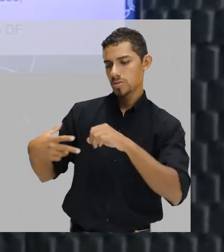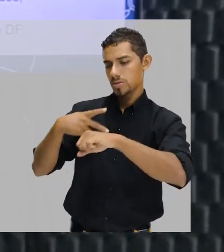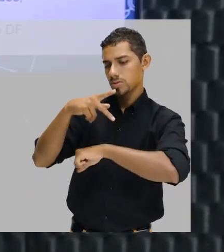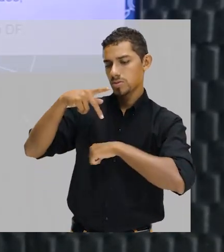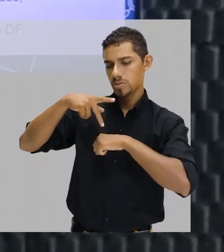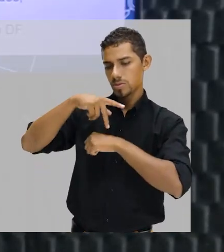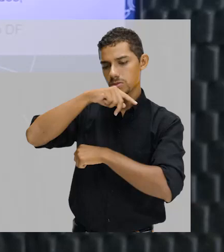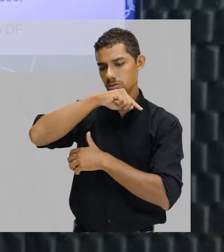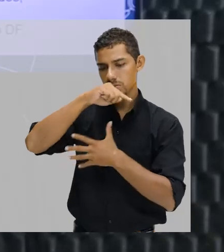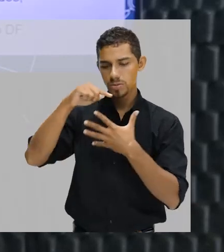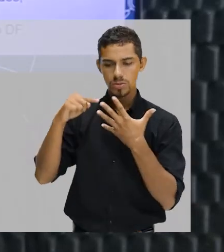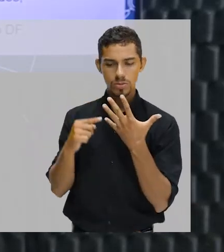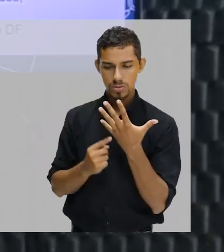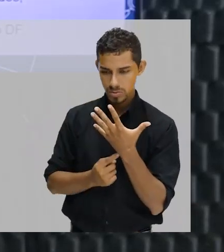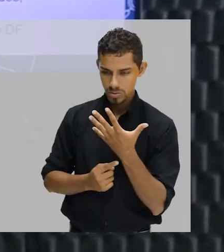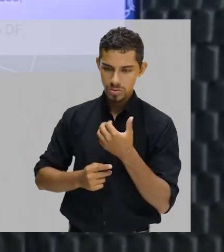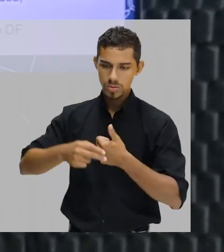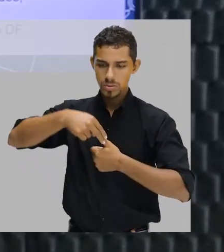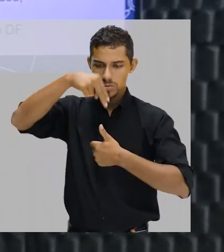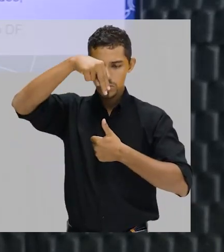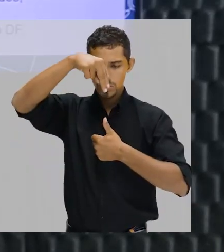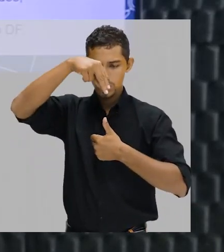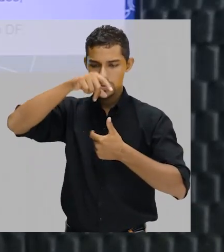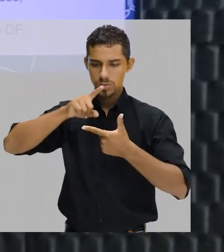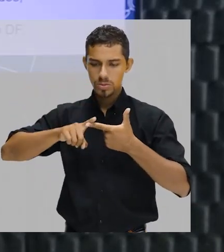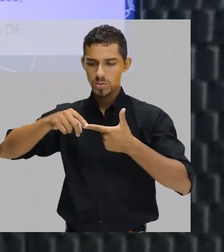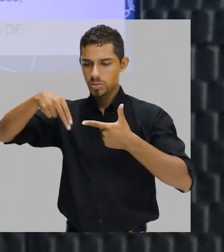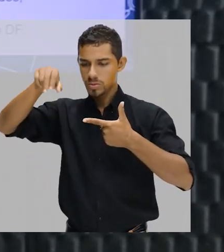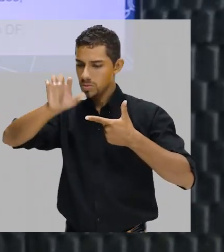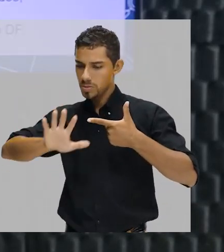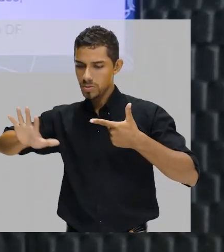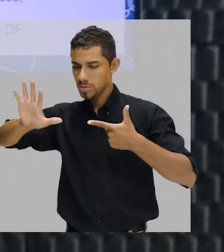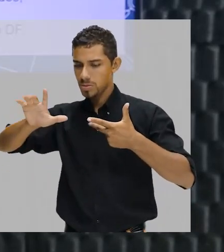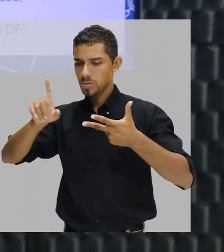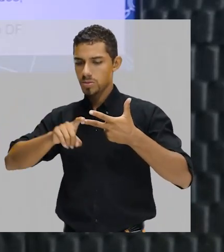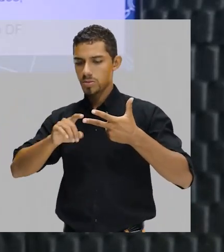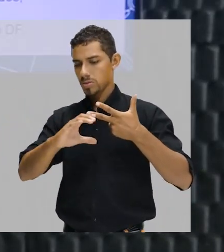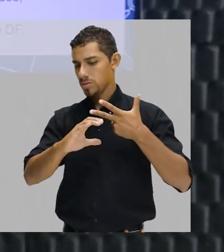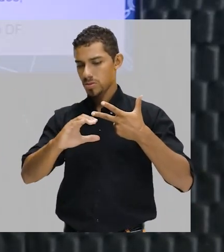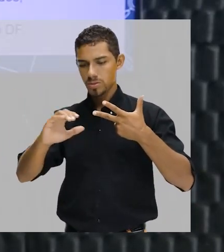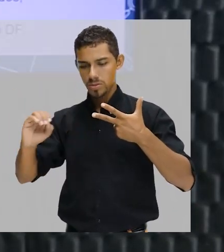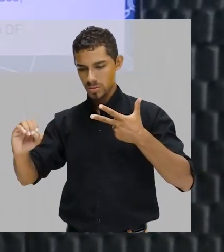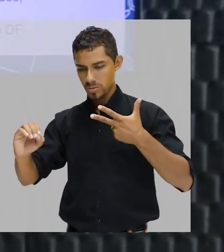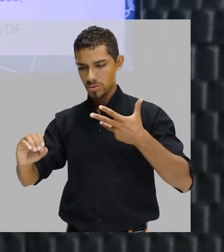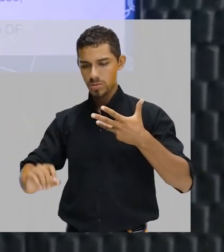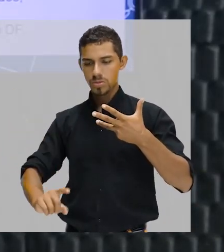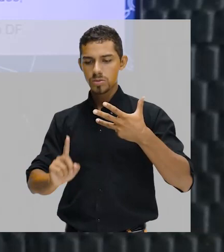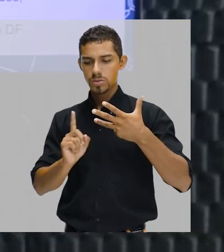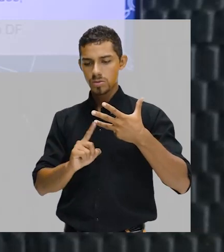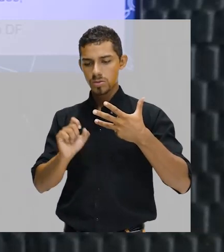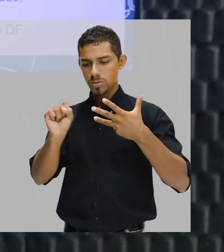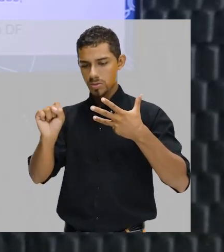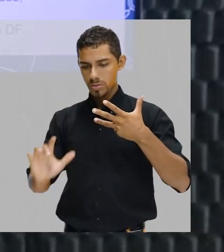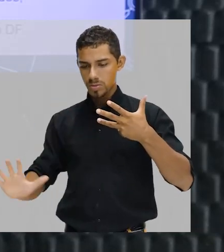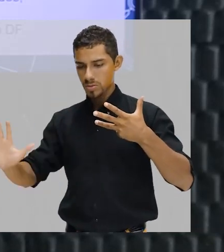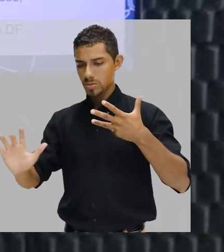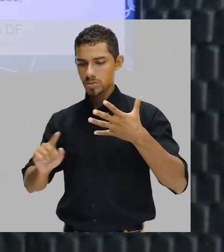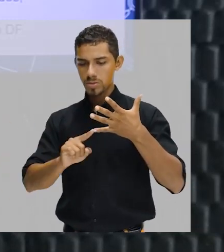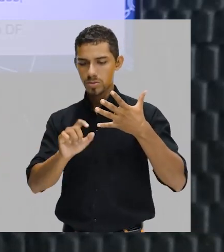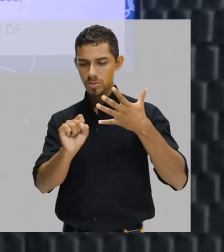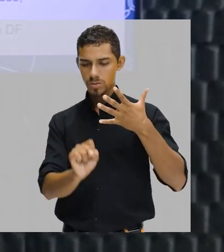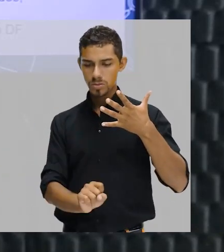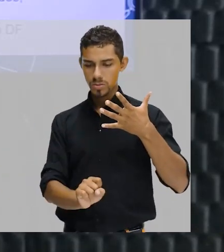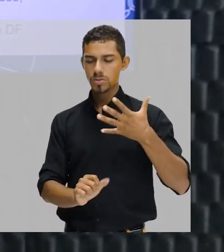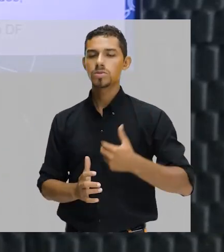em 5 macro-regiões: a região norte, a região nordeste, a região do centro-oeste, sudeste